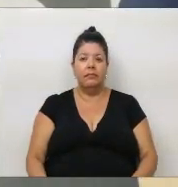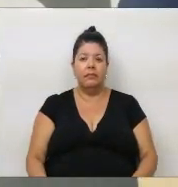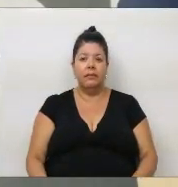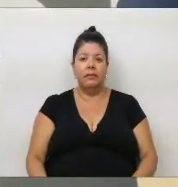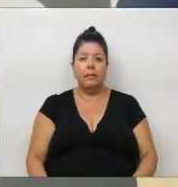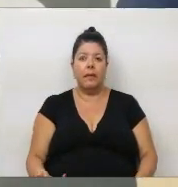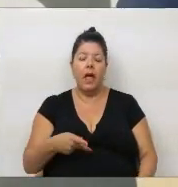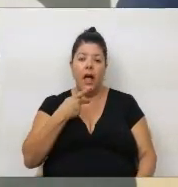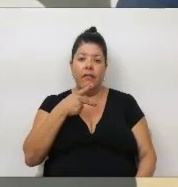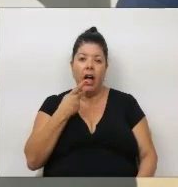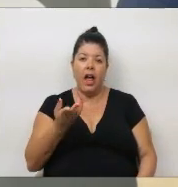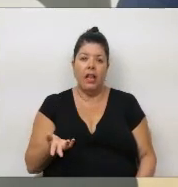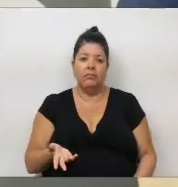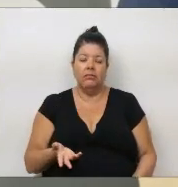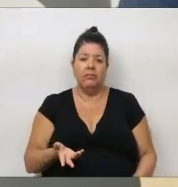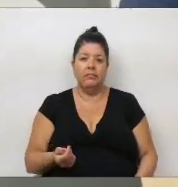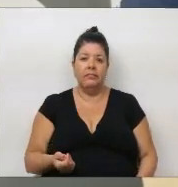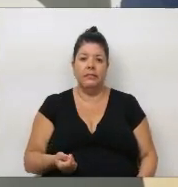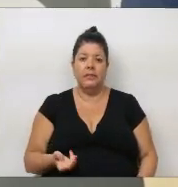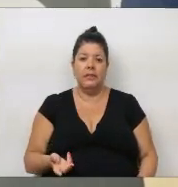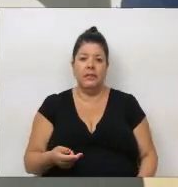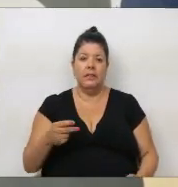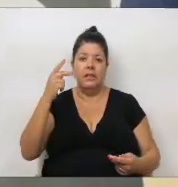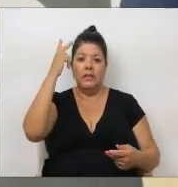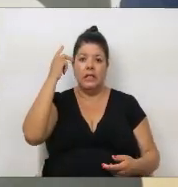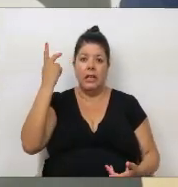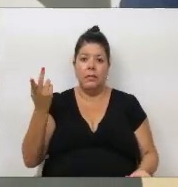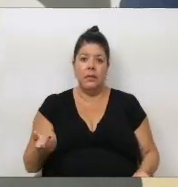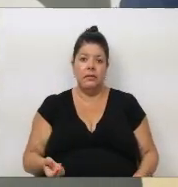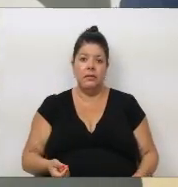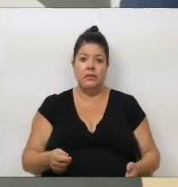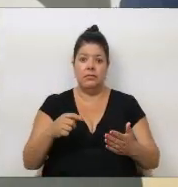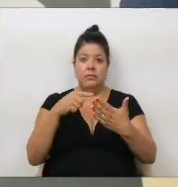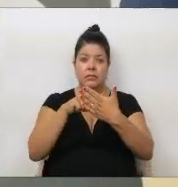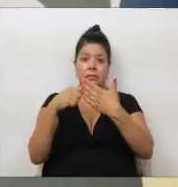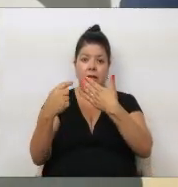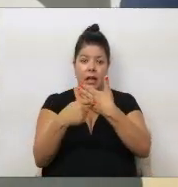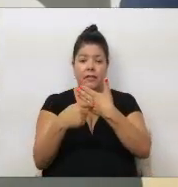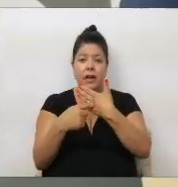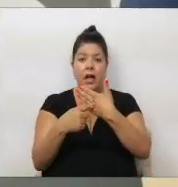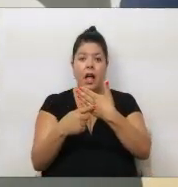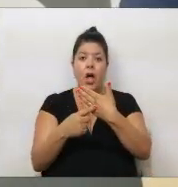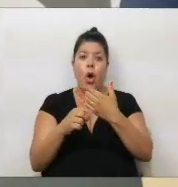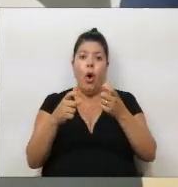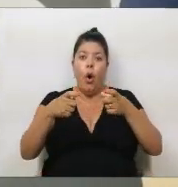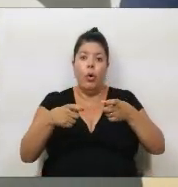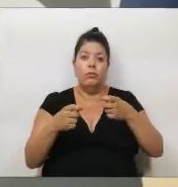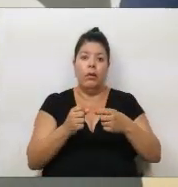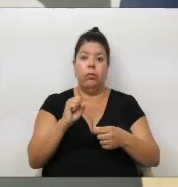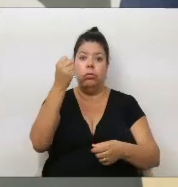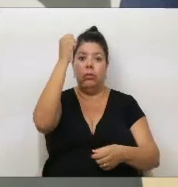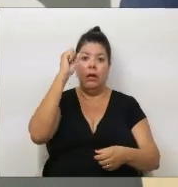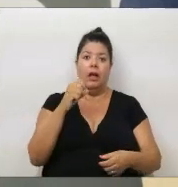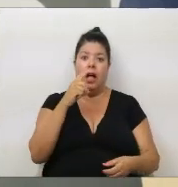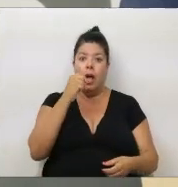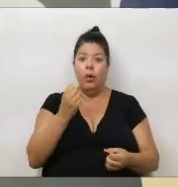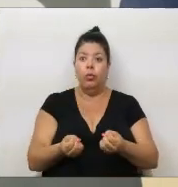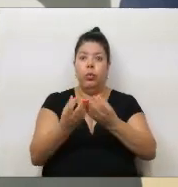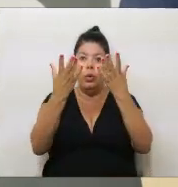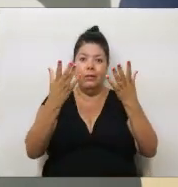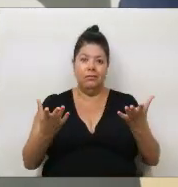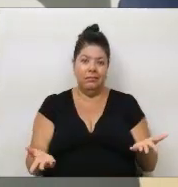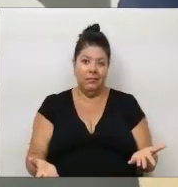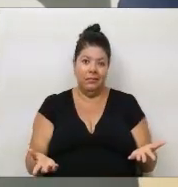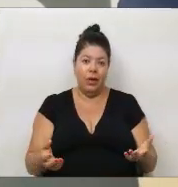na fala popular dizem assim, onde há fumaça, há fogo, certo? Então, quando um prefeito ouve, ou uma